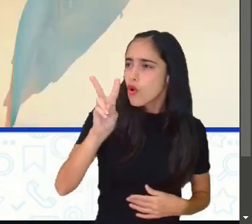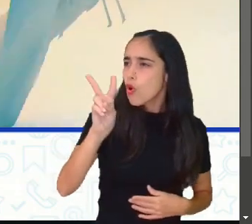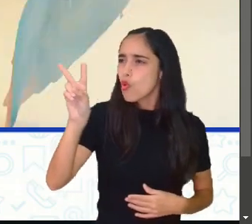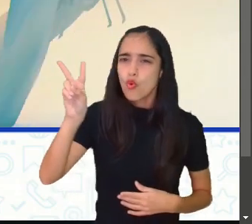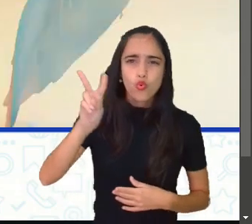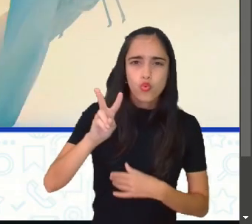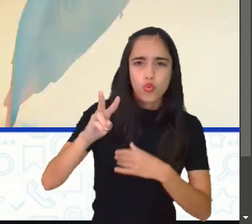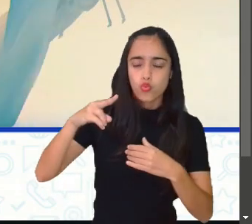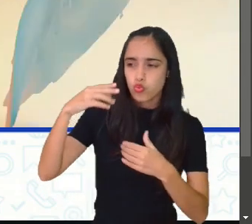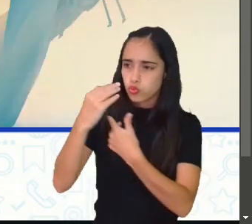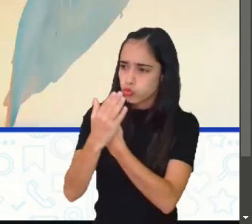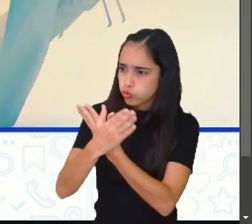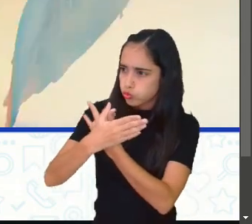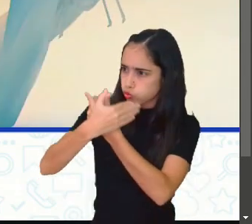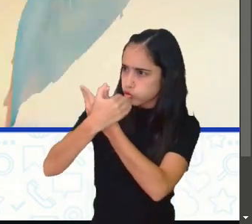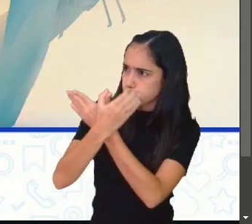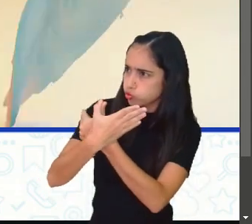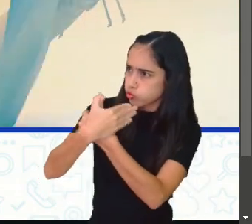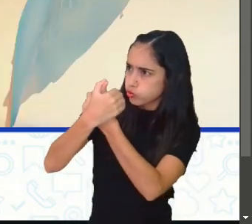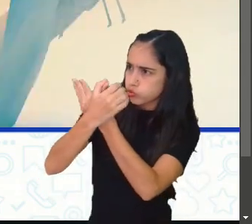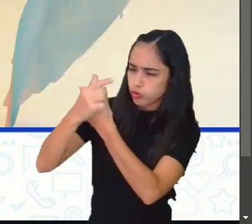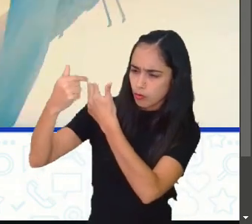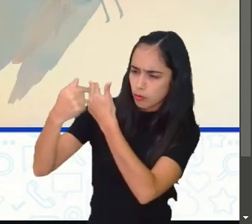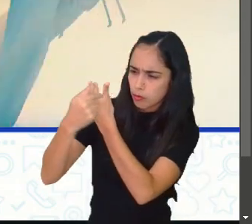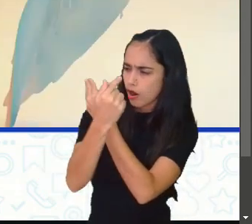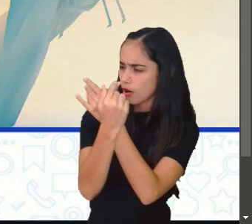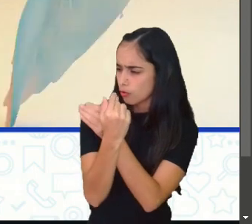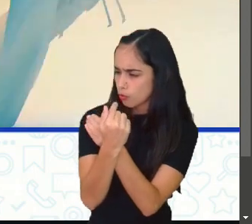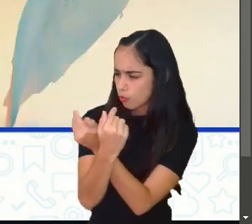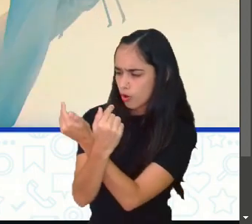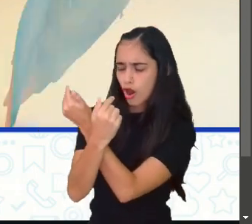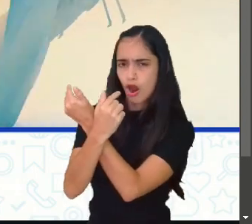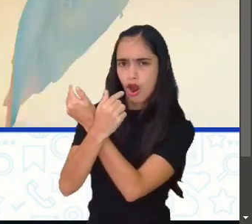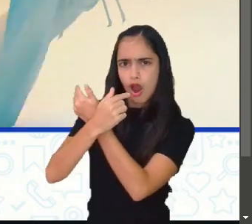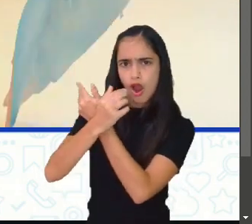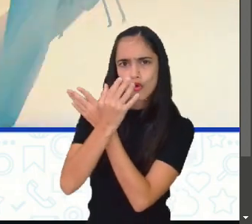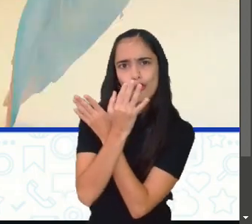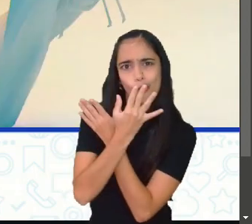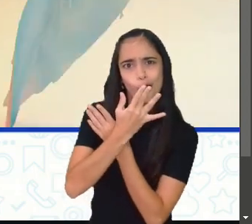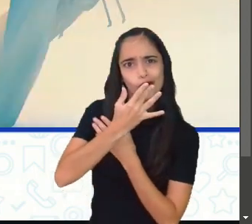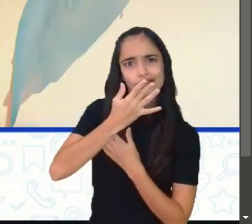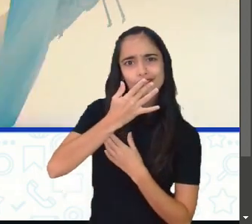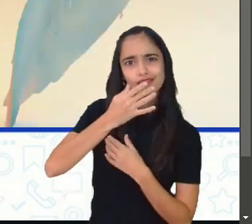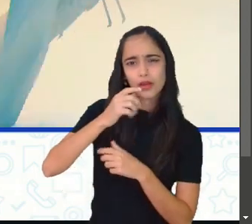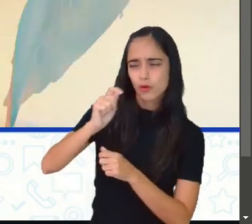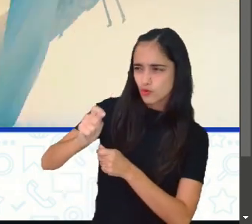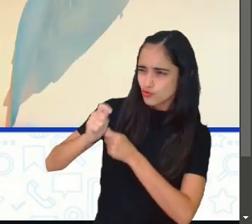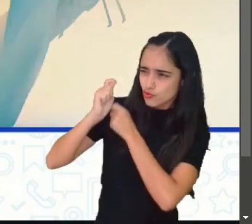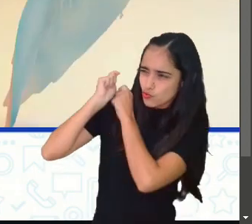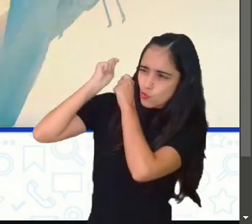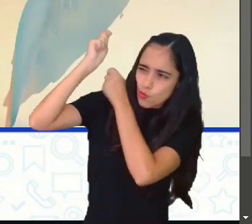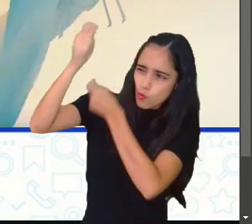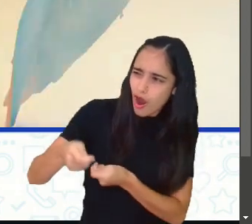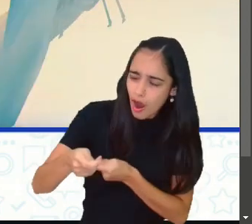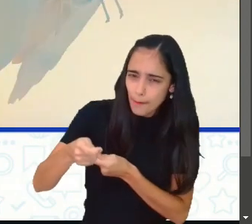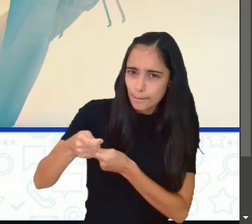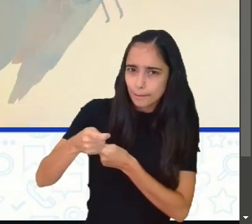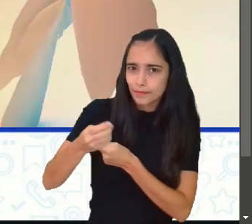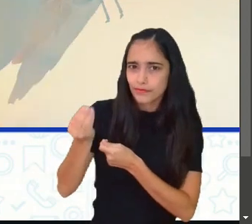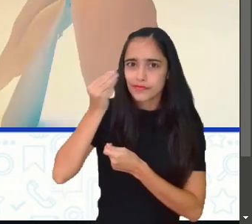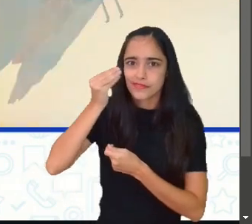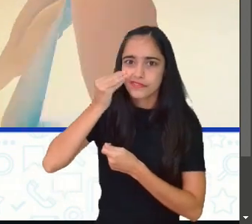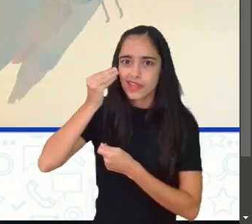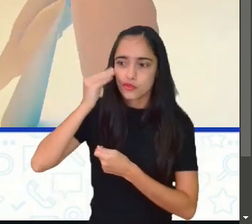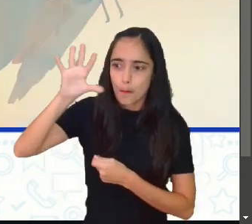as folhas. Lançou a rede. Recolheu apenas a flor que o vento agitava. Pensou ter achado uma borboleta escura pousada